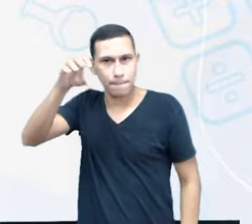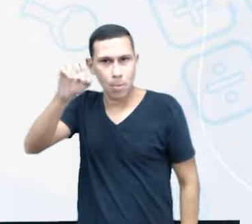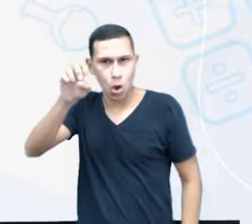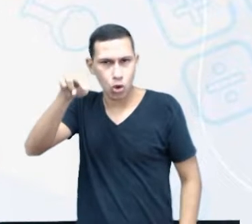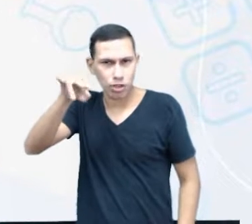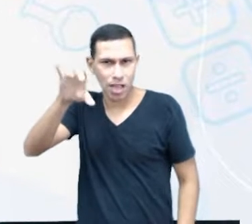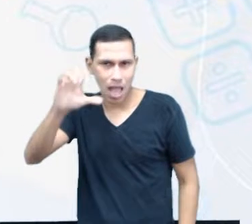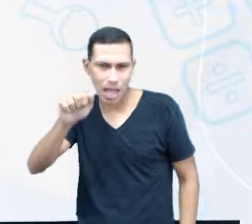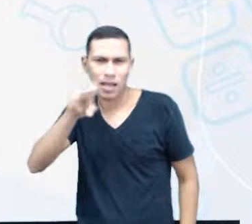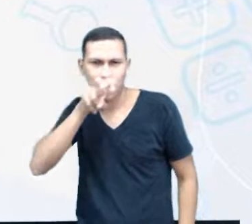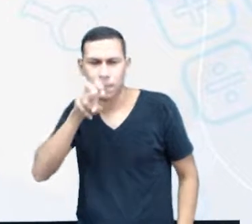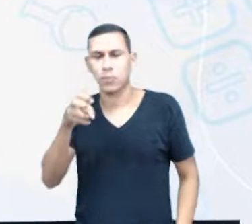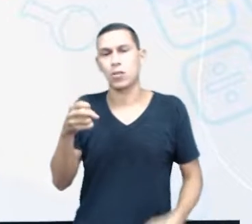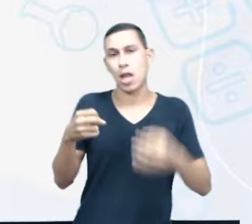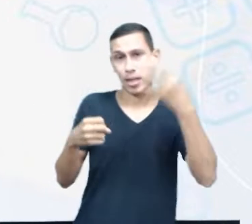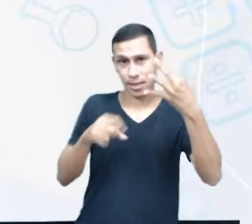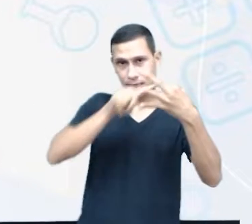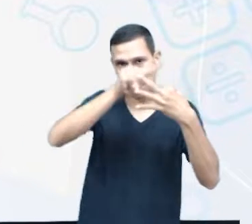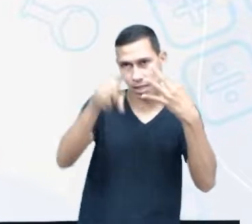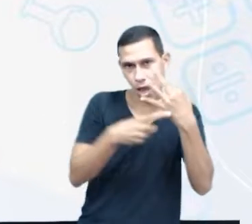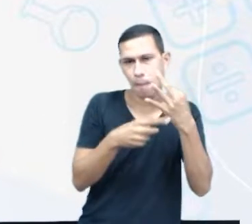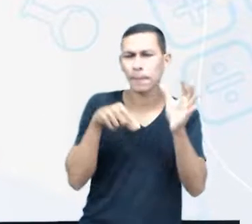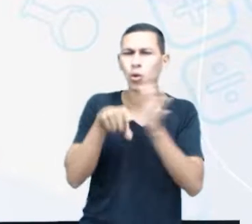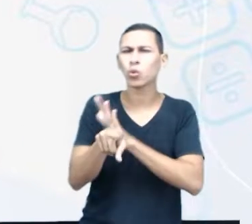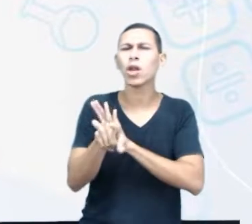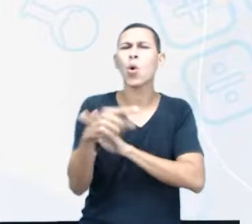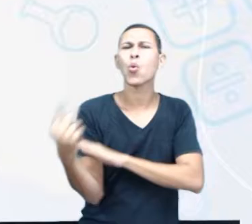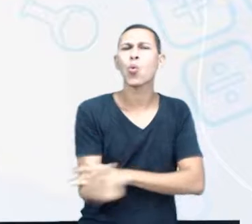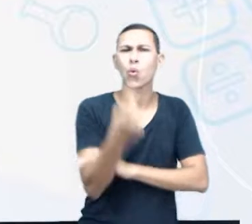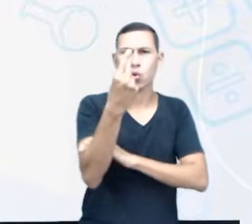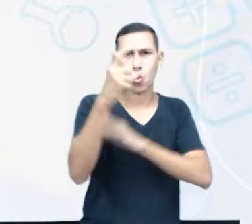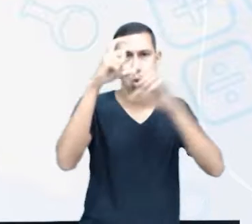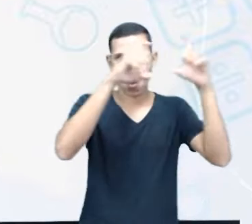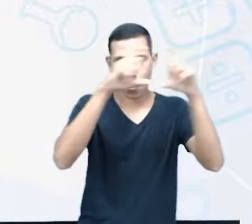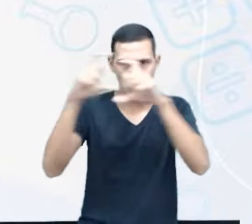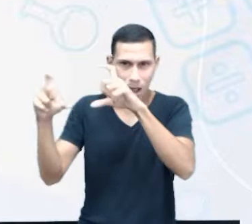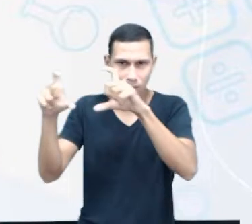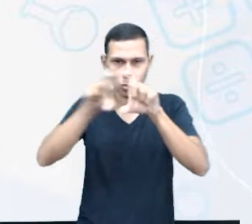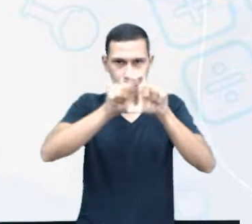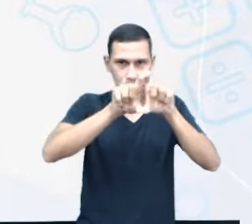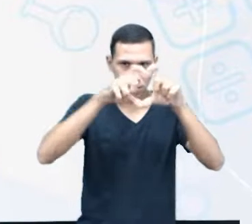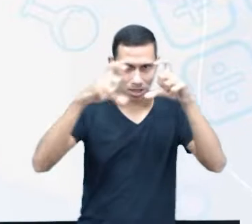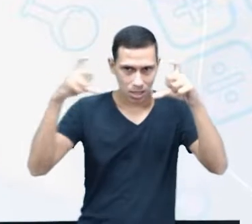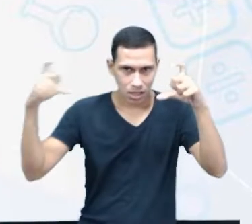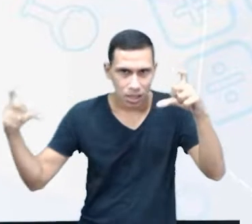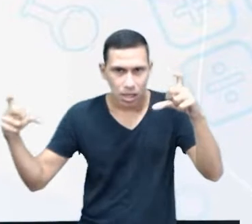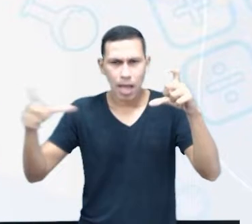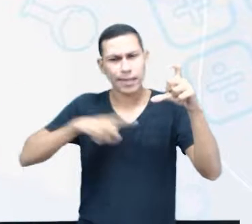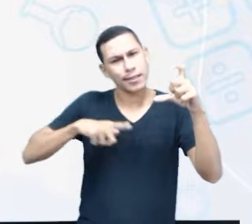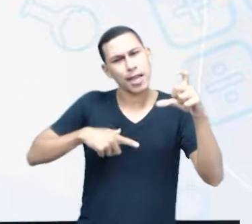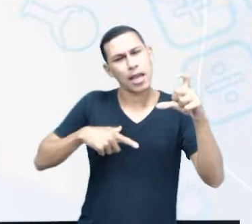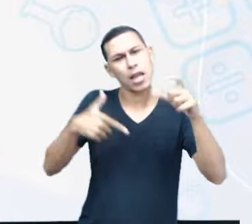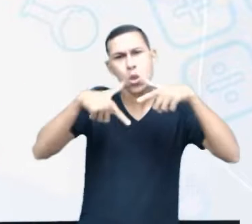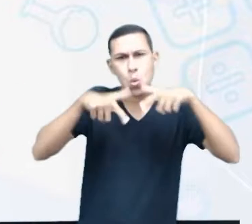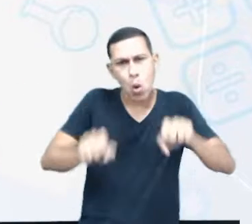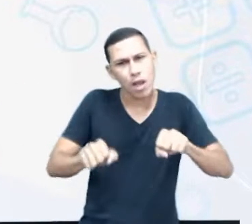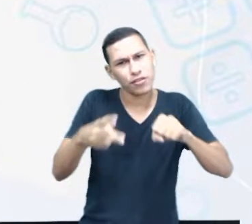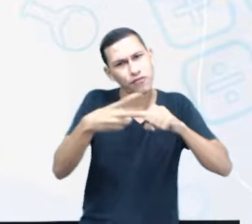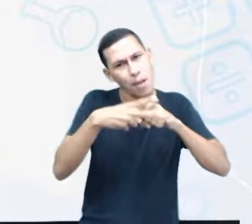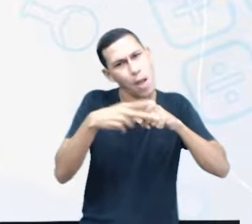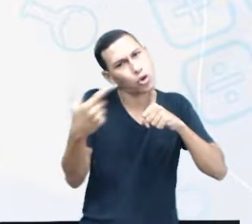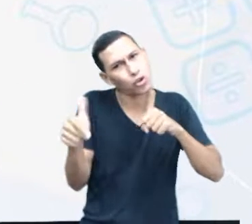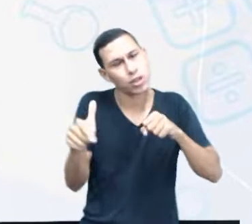pergunta, eu pergunto a vocês qual o único quadro da tirinha que possui apenas uma linguagem não verbal. E a resposta